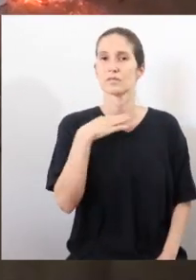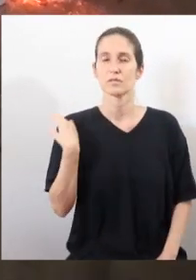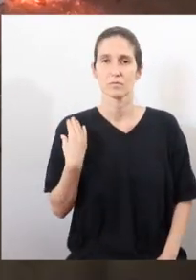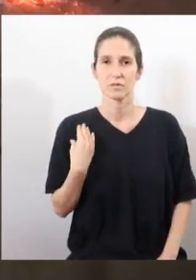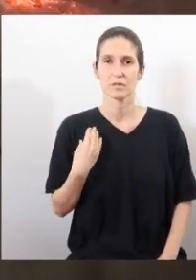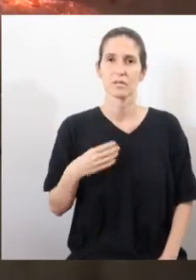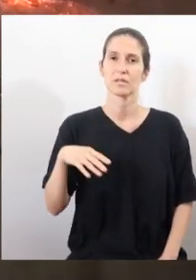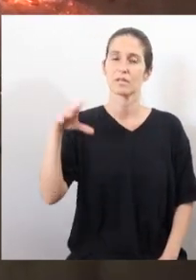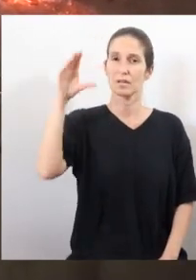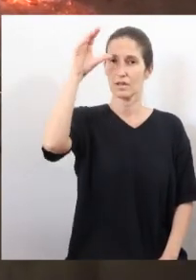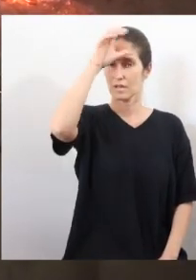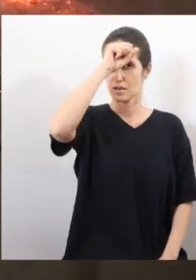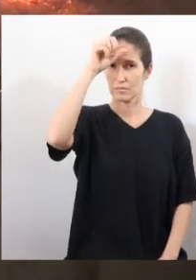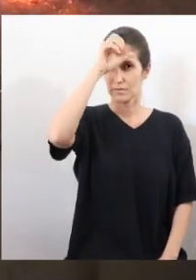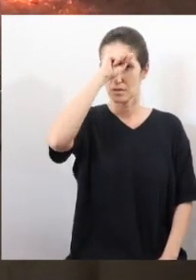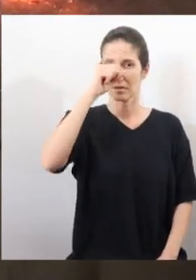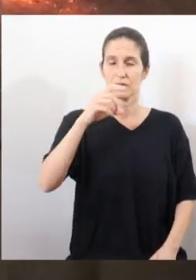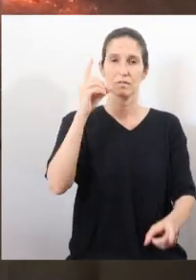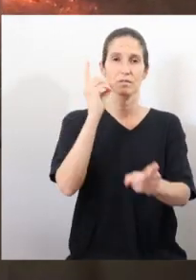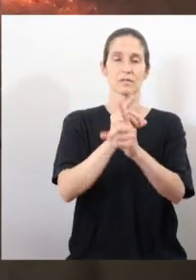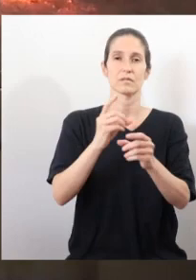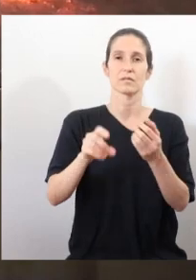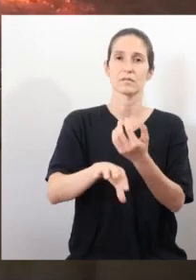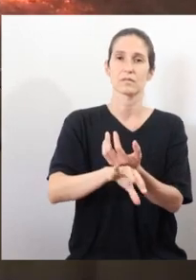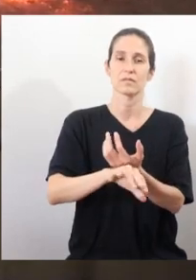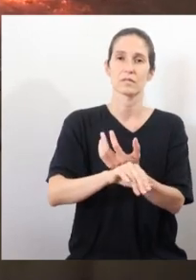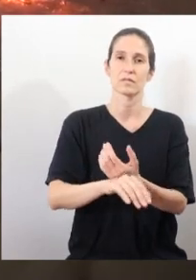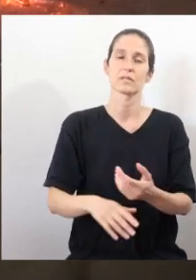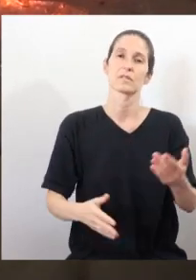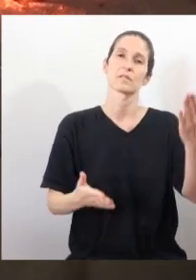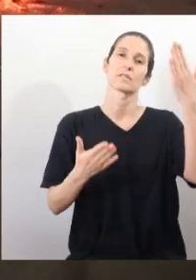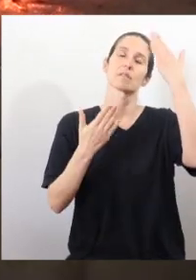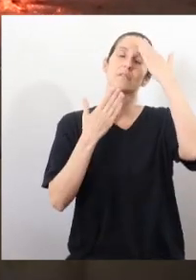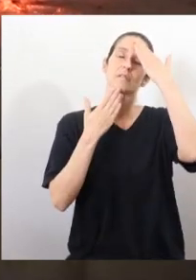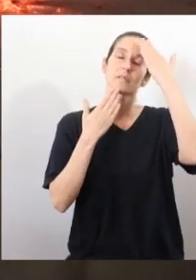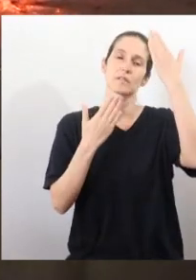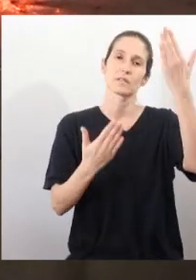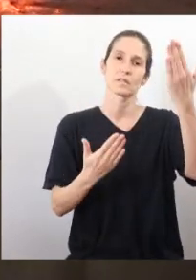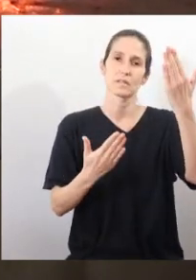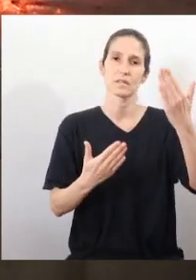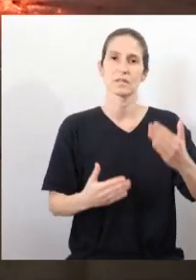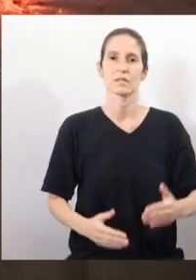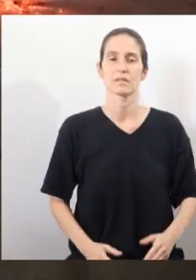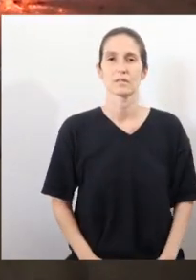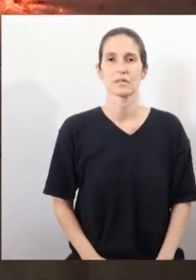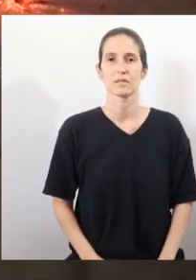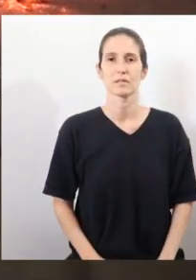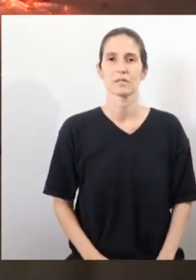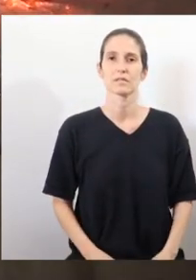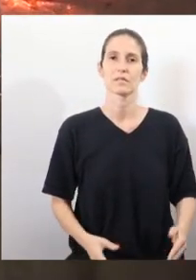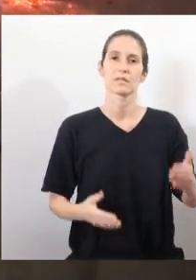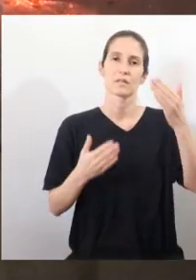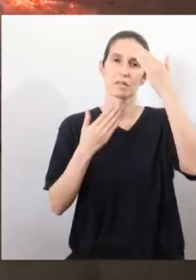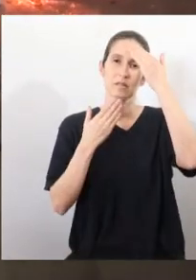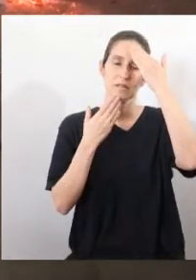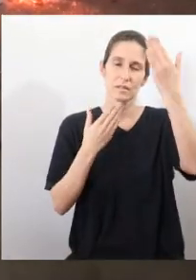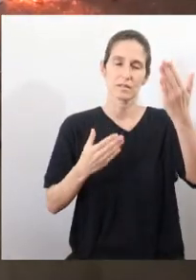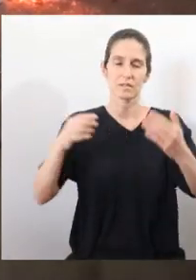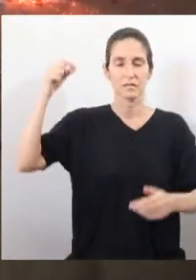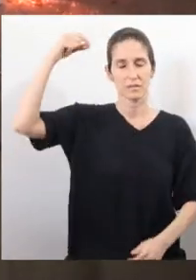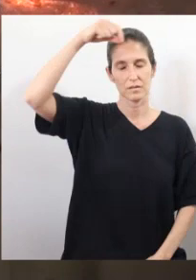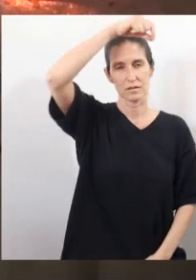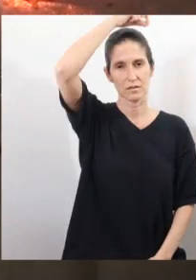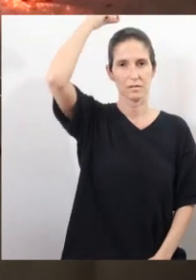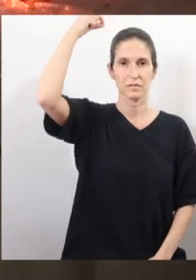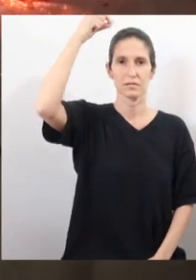com raízes muitas coisas. Eu agradeço. Agradeço a Mãe Terra. Agradeço a